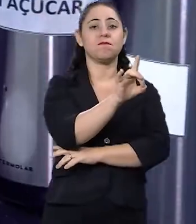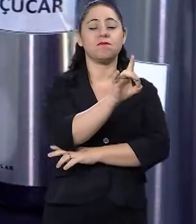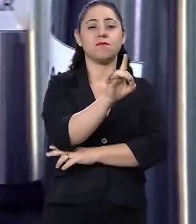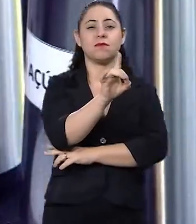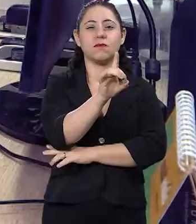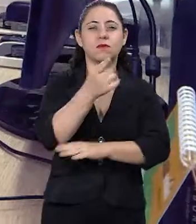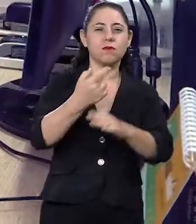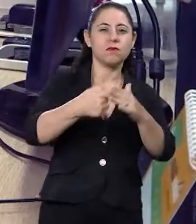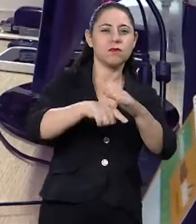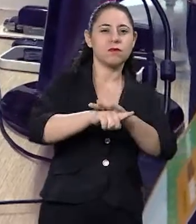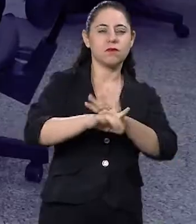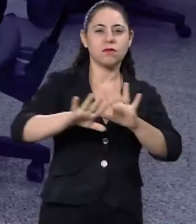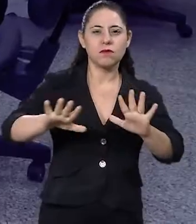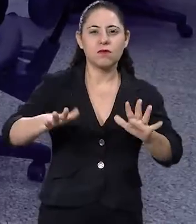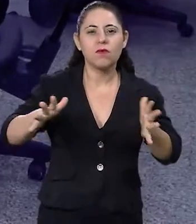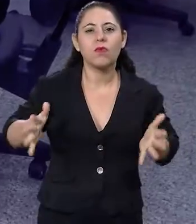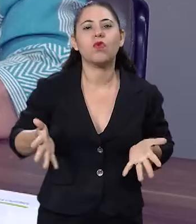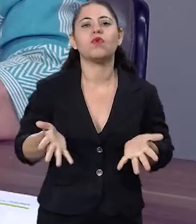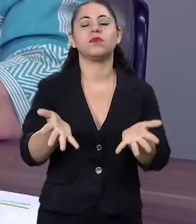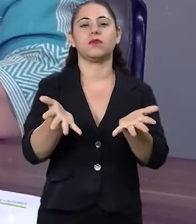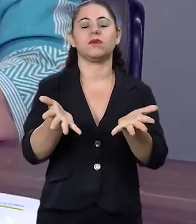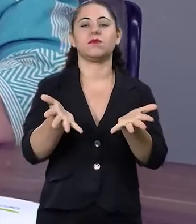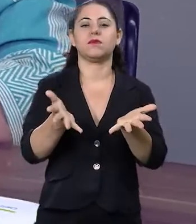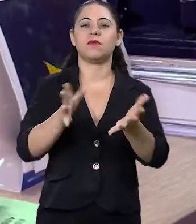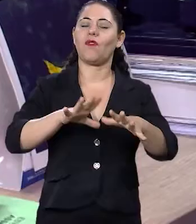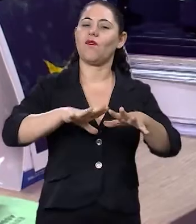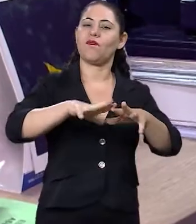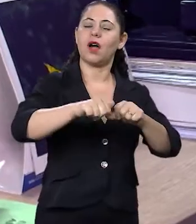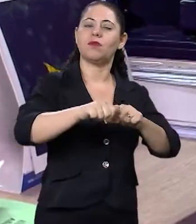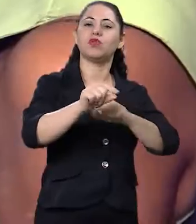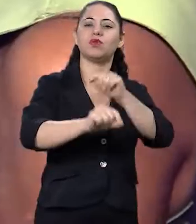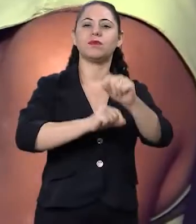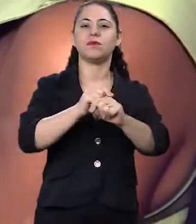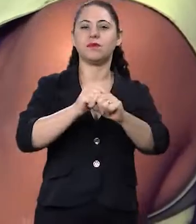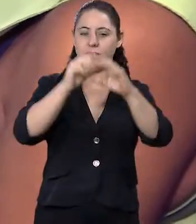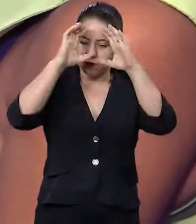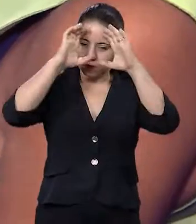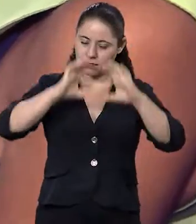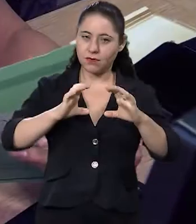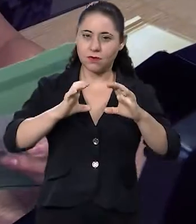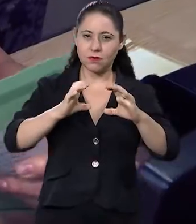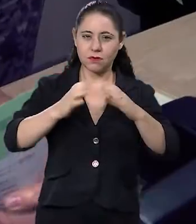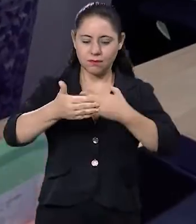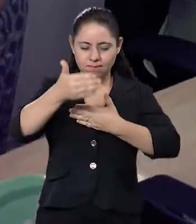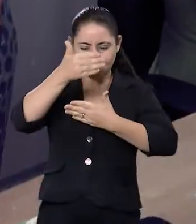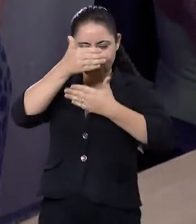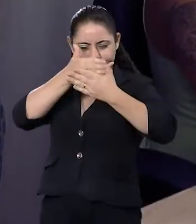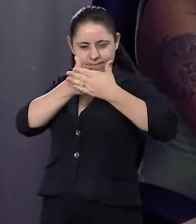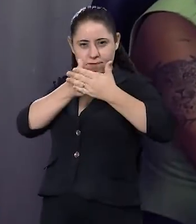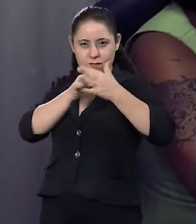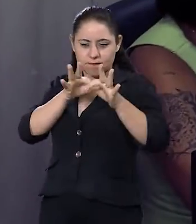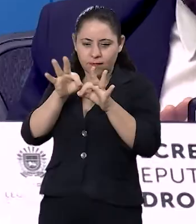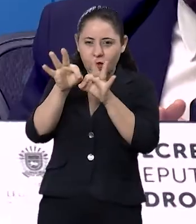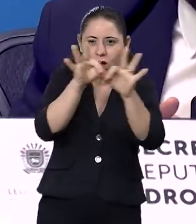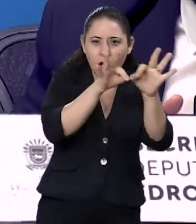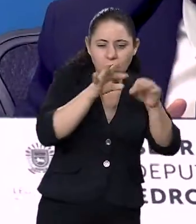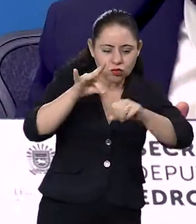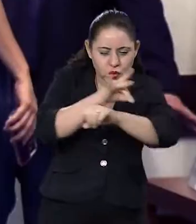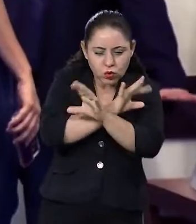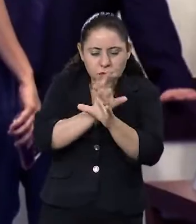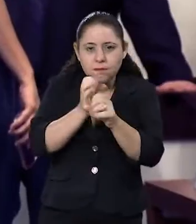individuais, mas na profunda influência que exercem na formação de cidadãos. Nos bastidores, elas